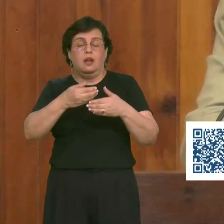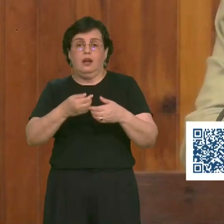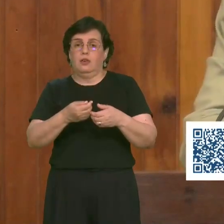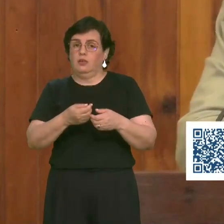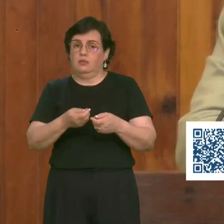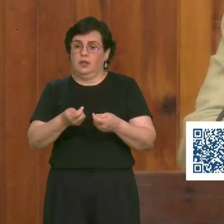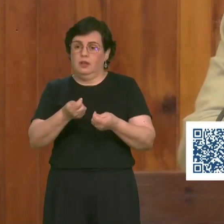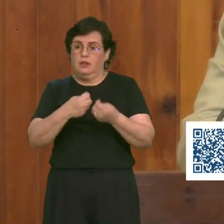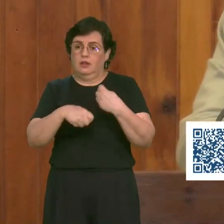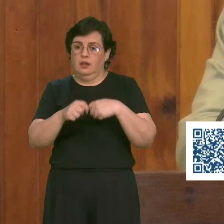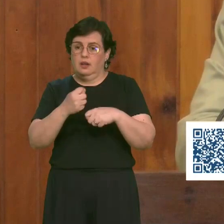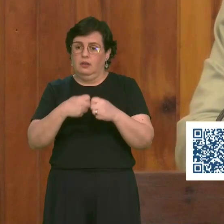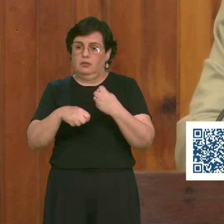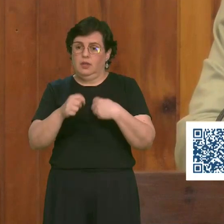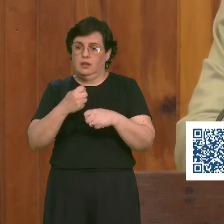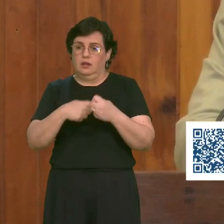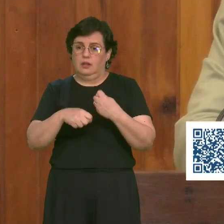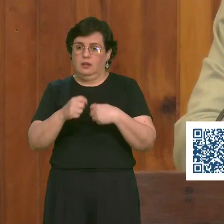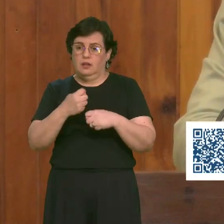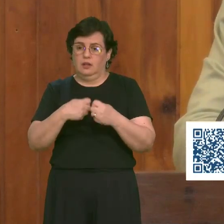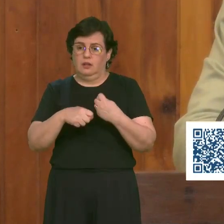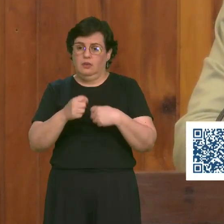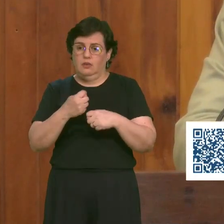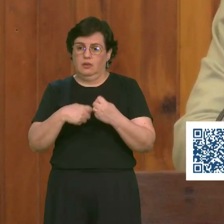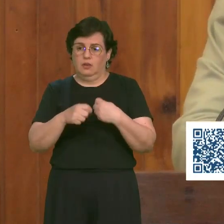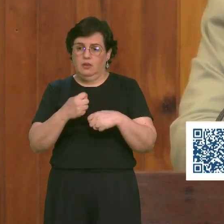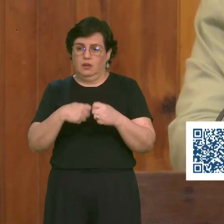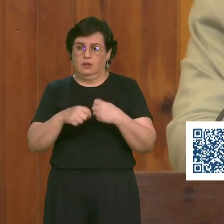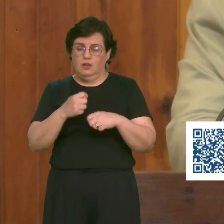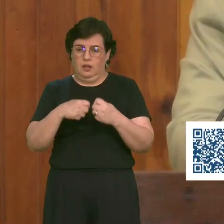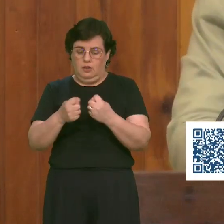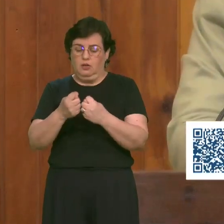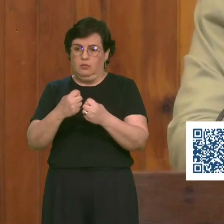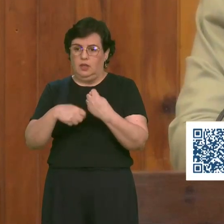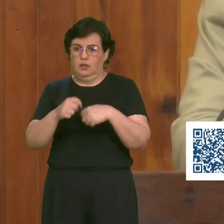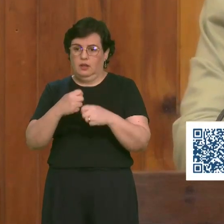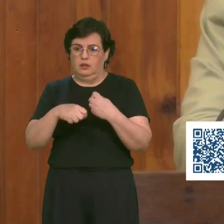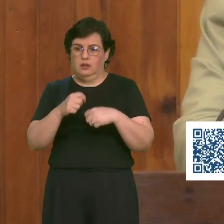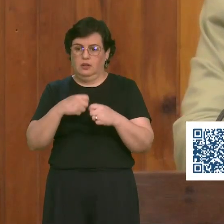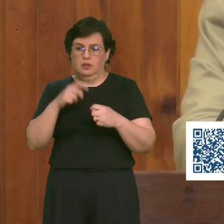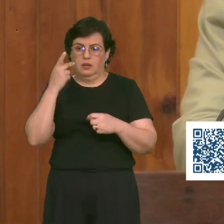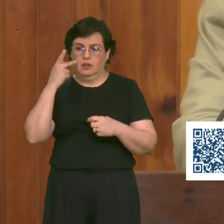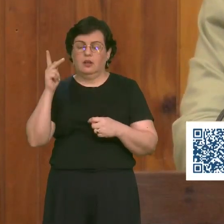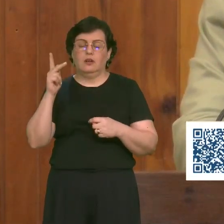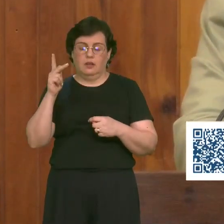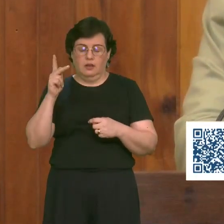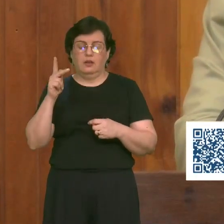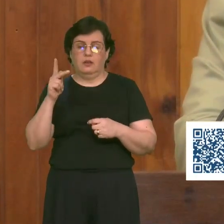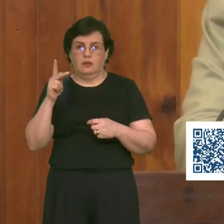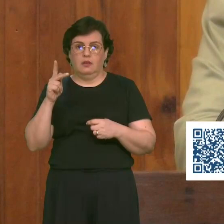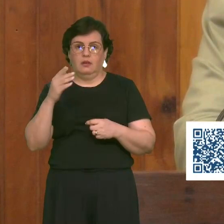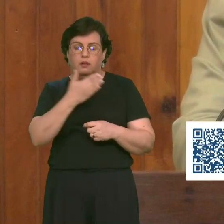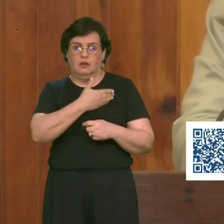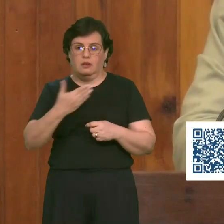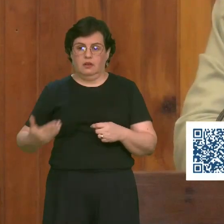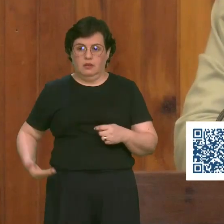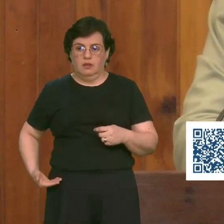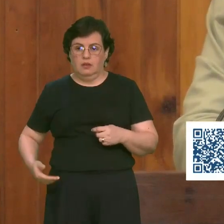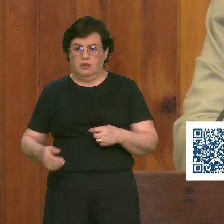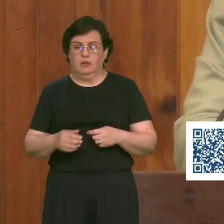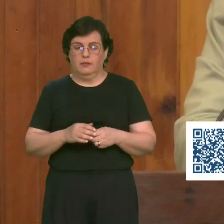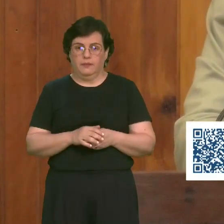caminha na contra mão da da história a área pública requerida através do